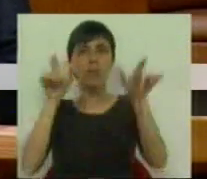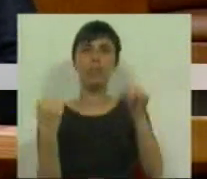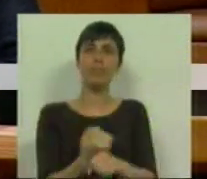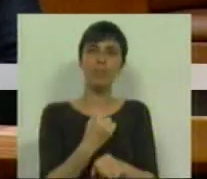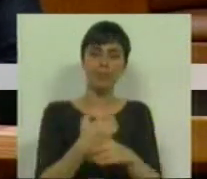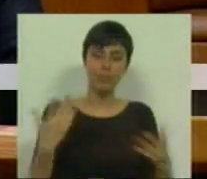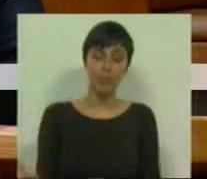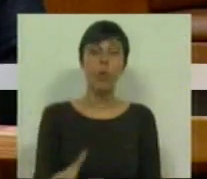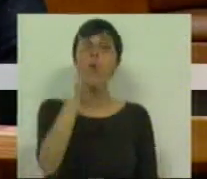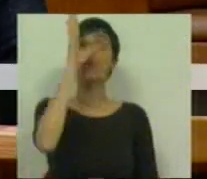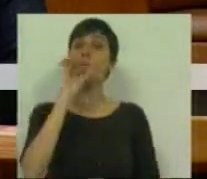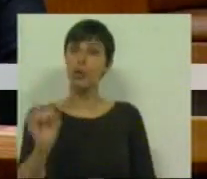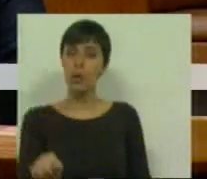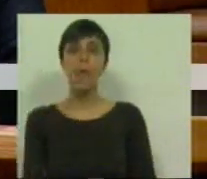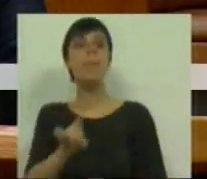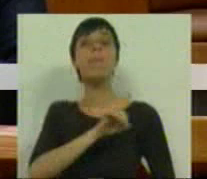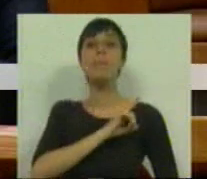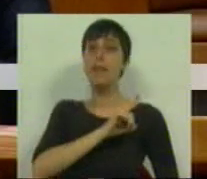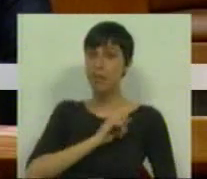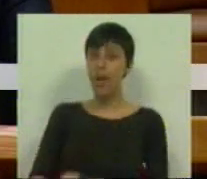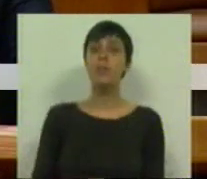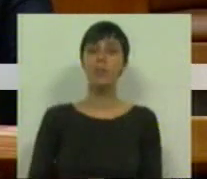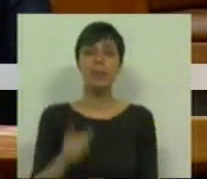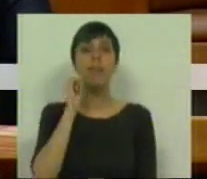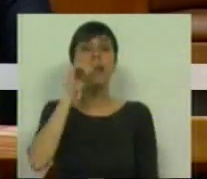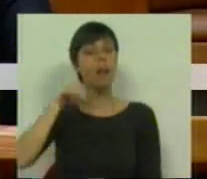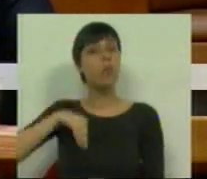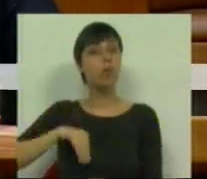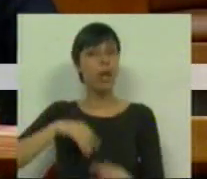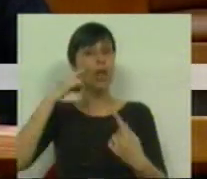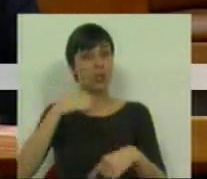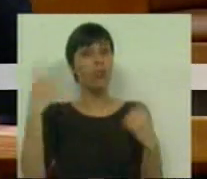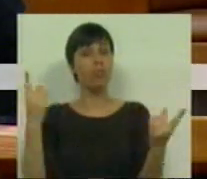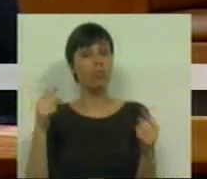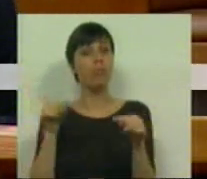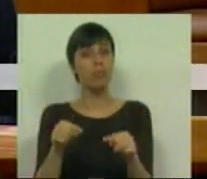trabalhadores, do Estado e do privado, para quem os salários públicos